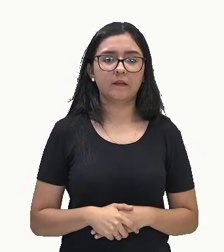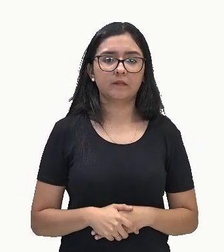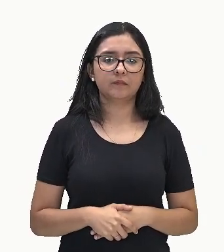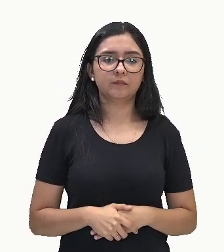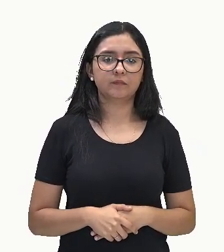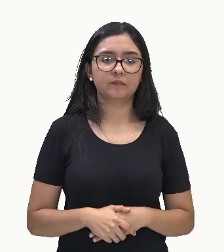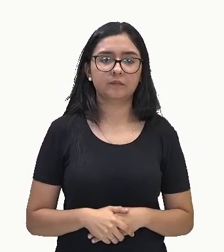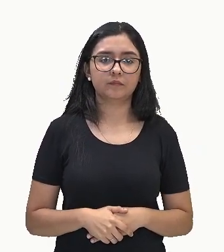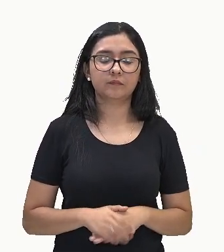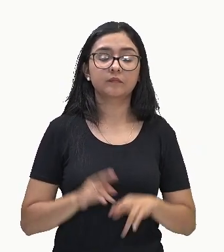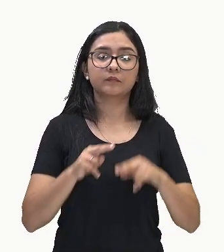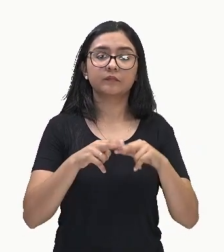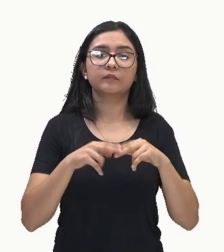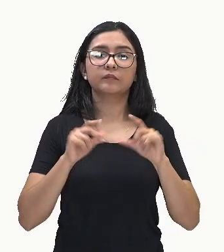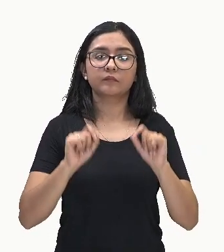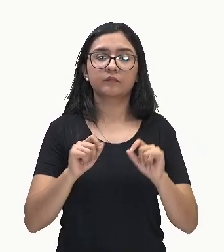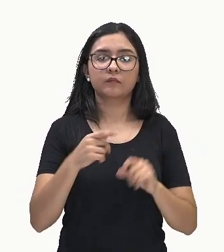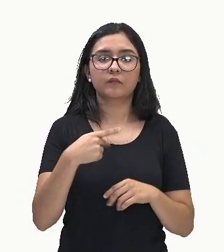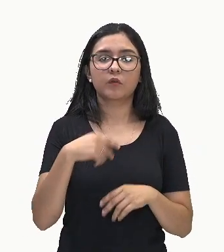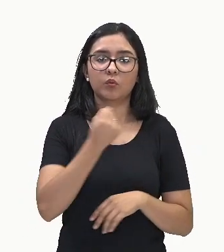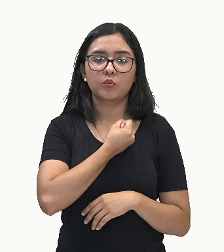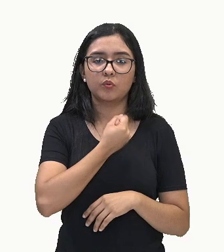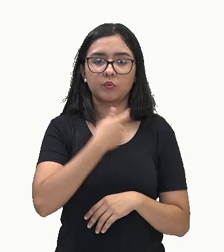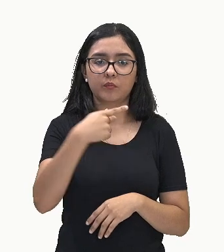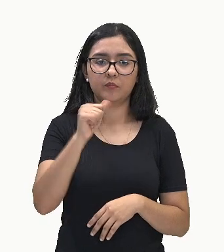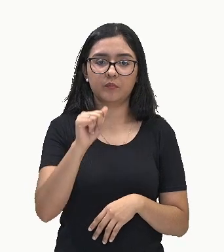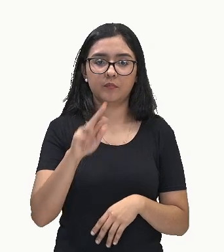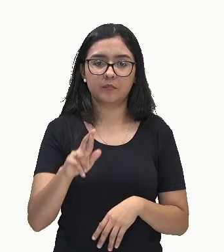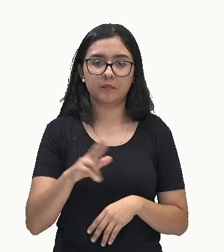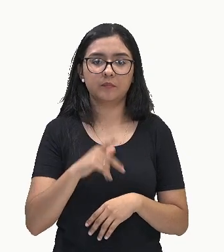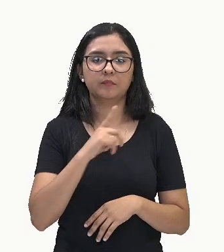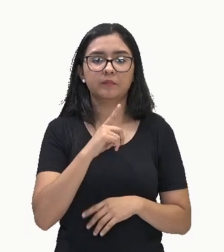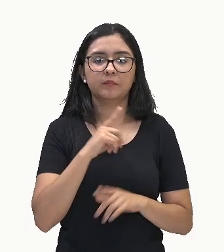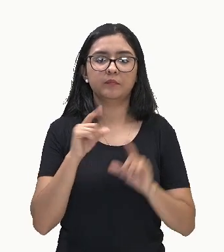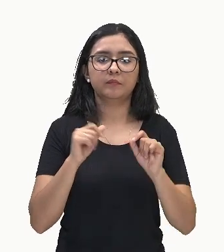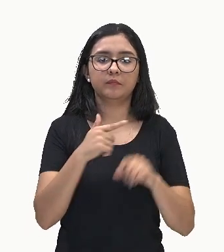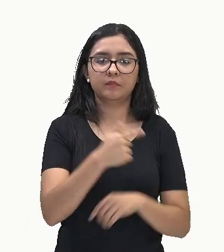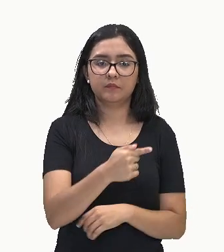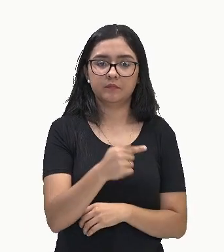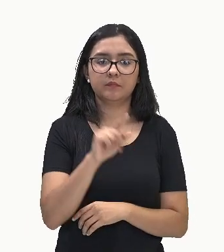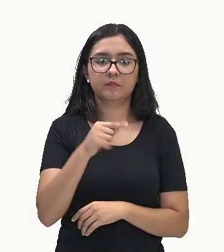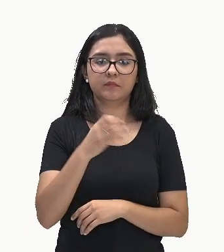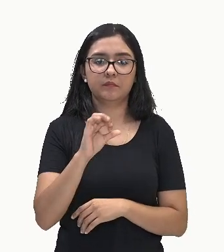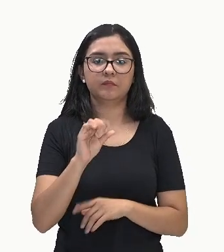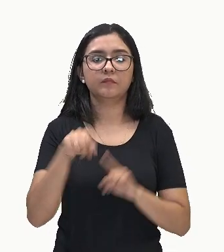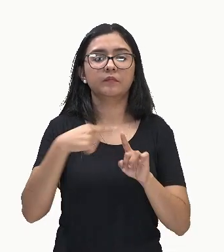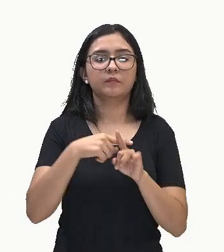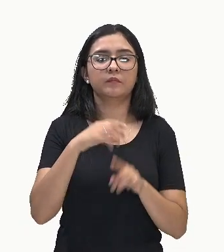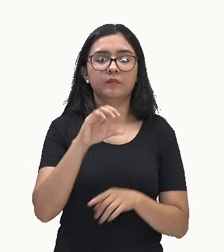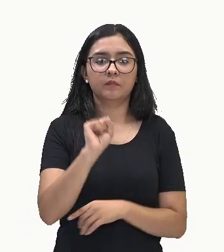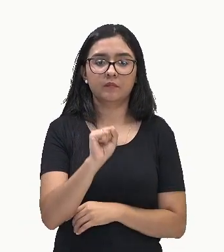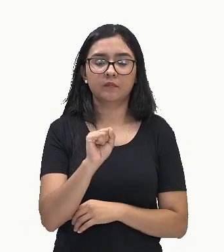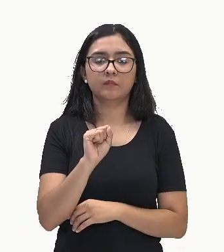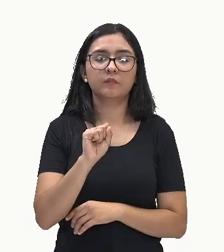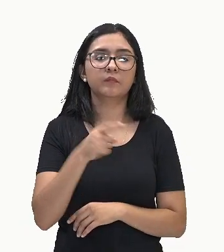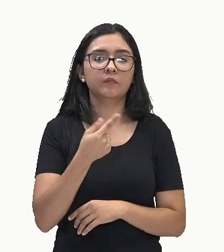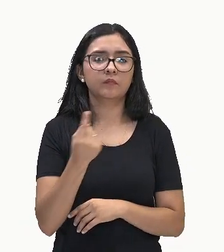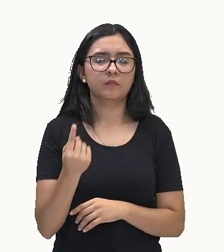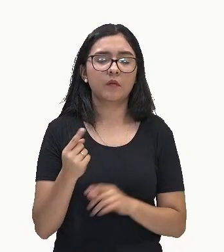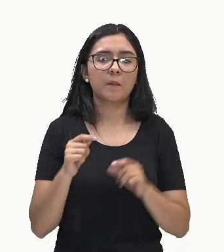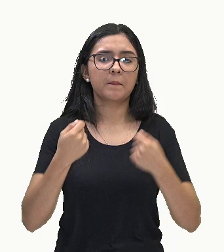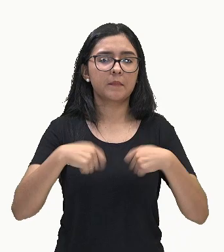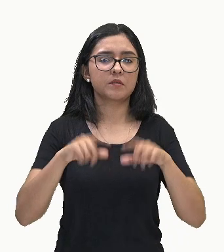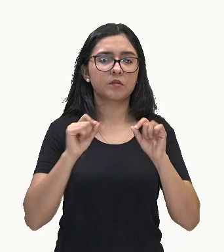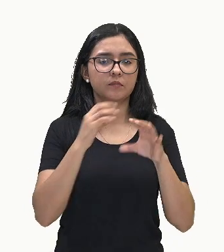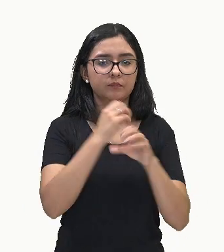tratar de um número par de dados no meio fica entre os dados 7,9 e 8,1 assim é necessário